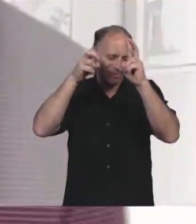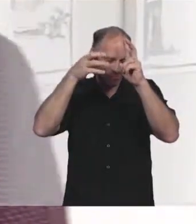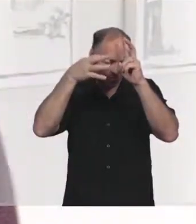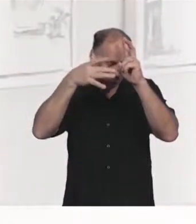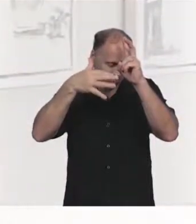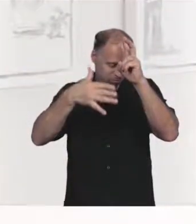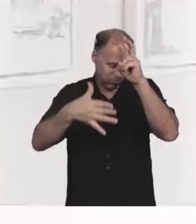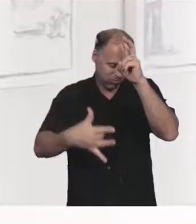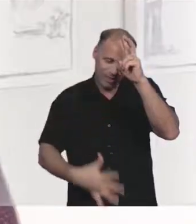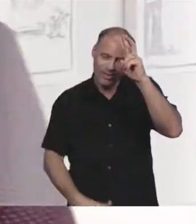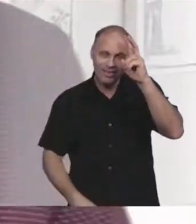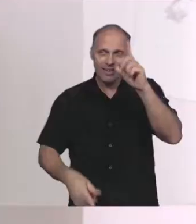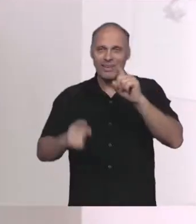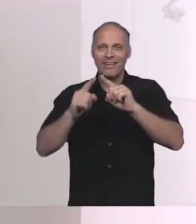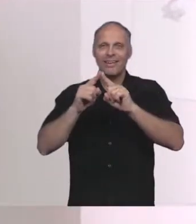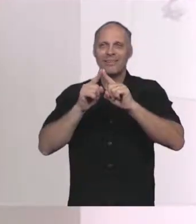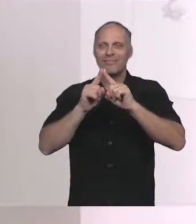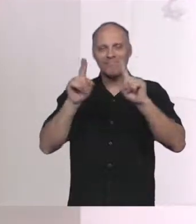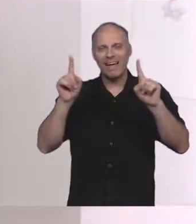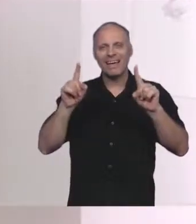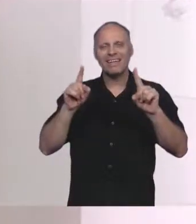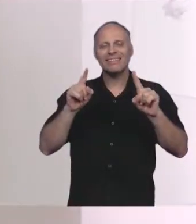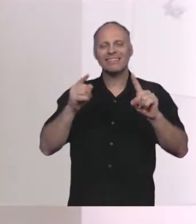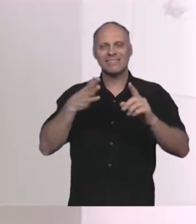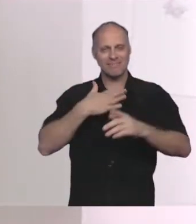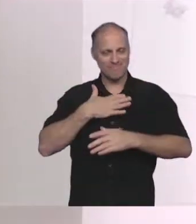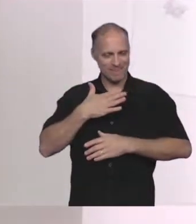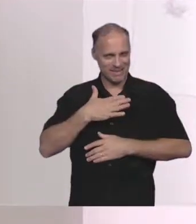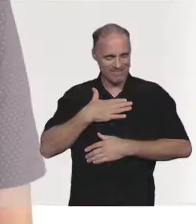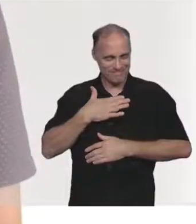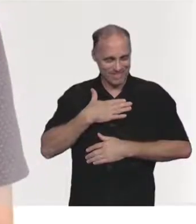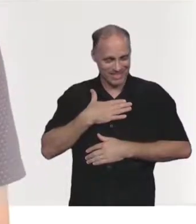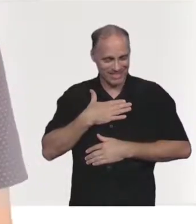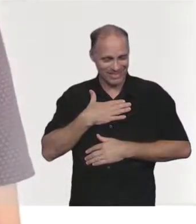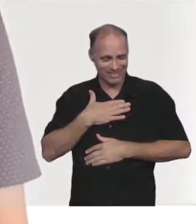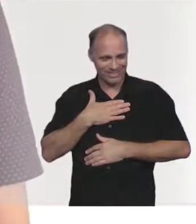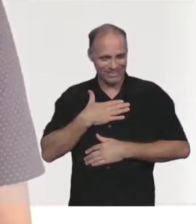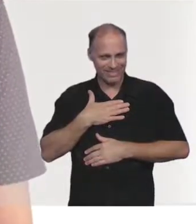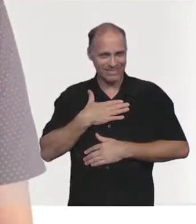né? É uma pergunta sacana, né? Mas para mim,